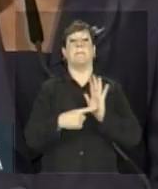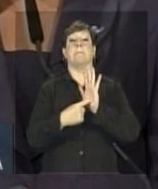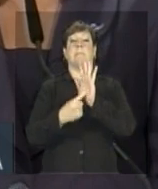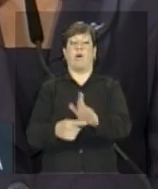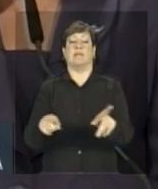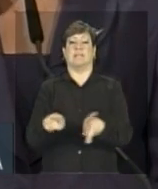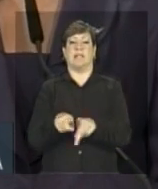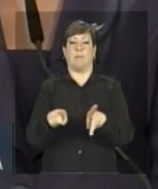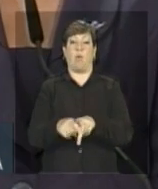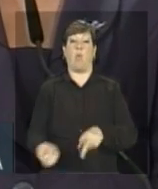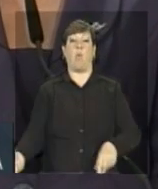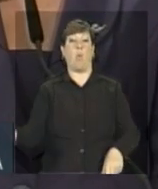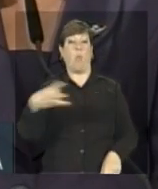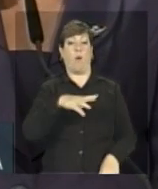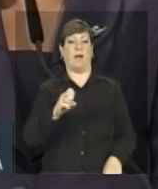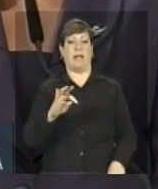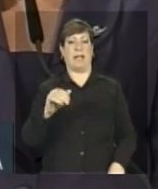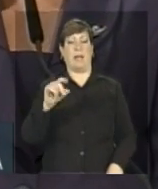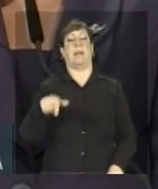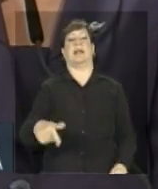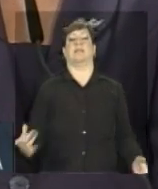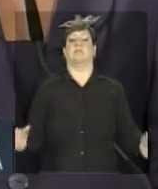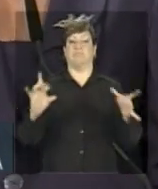uma nova etapa dessa aliança.